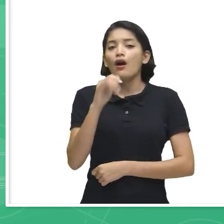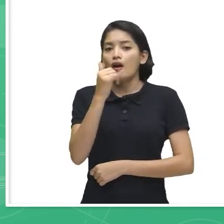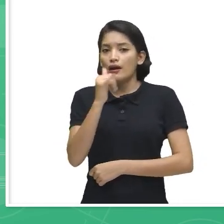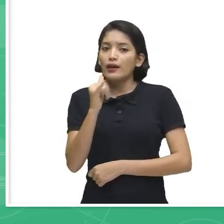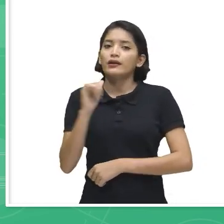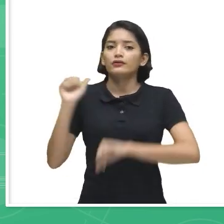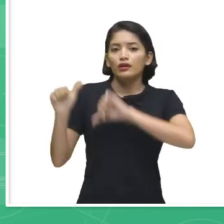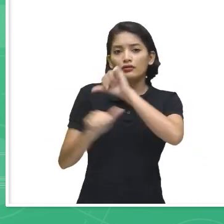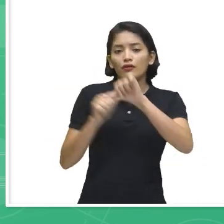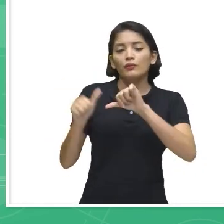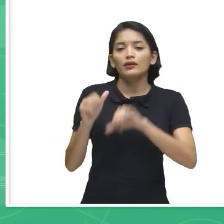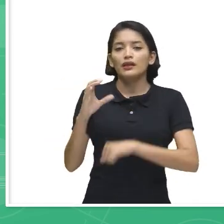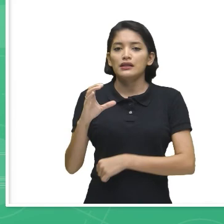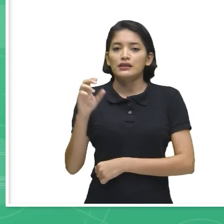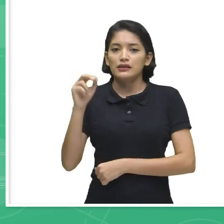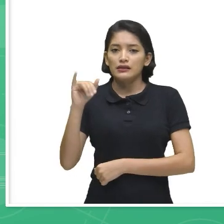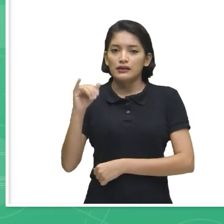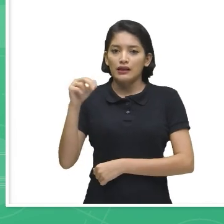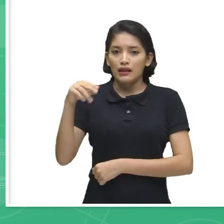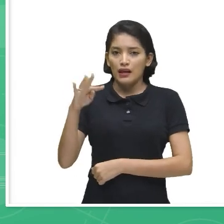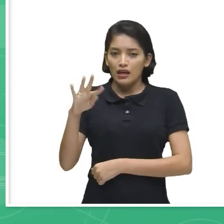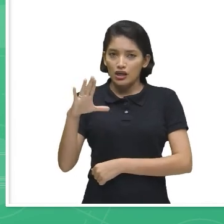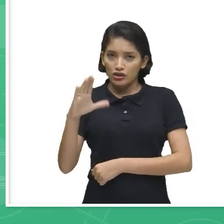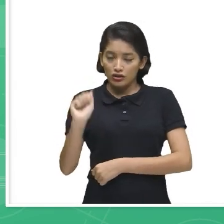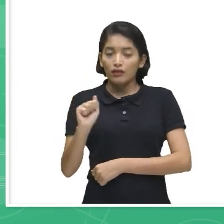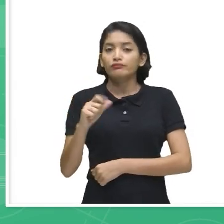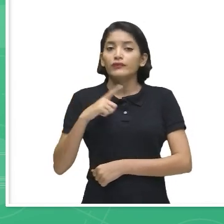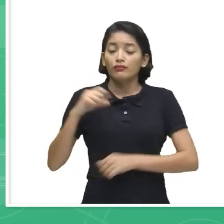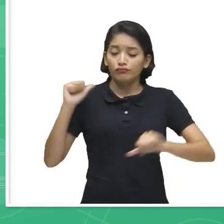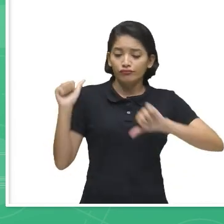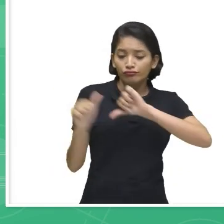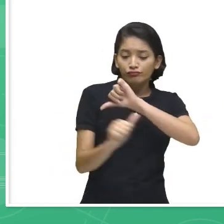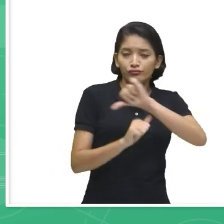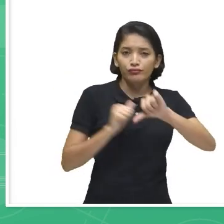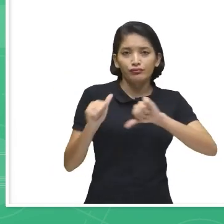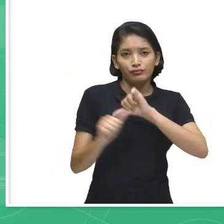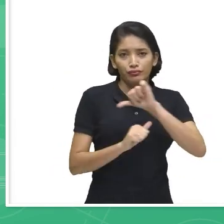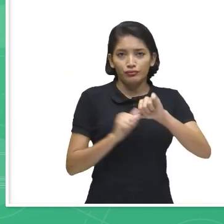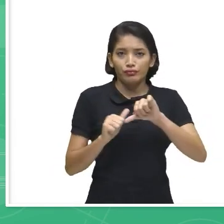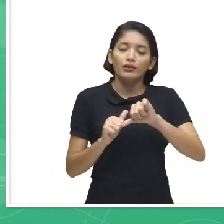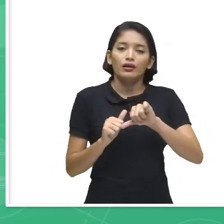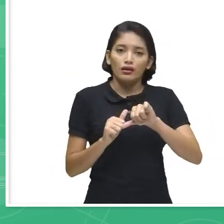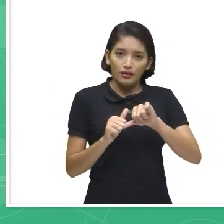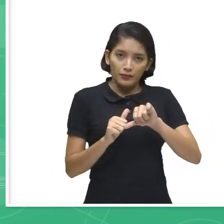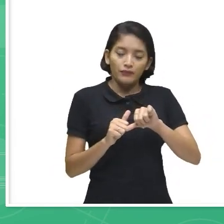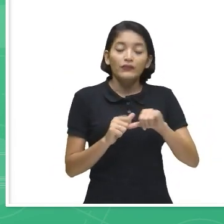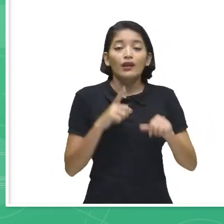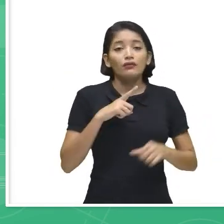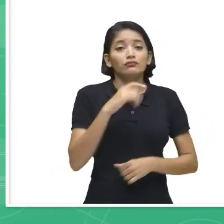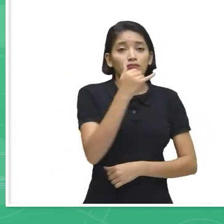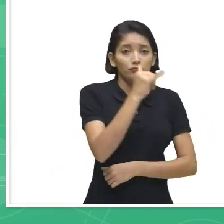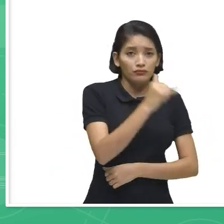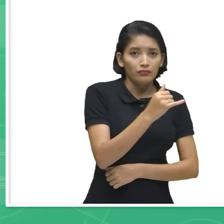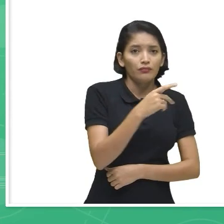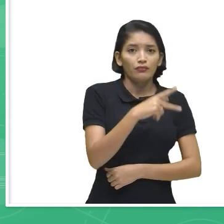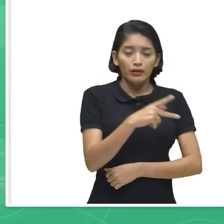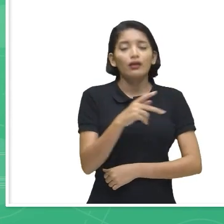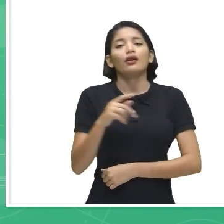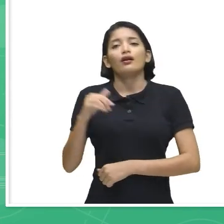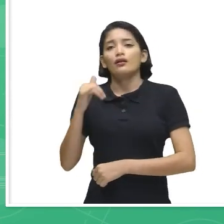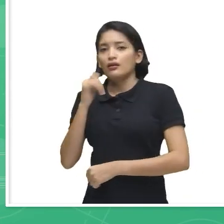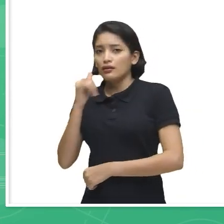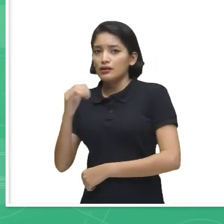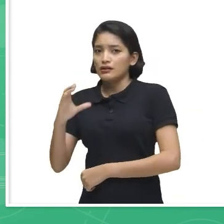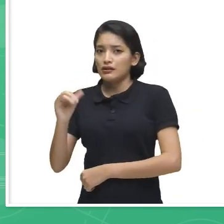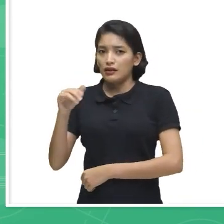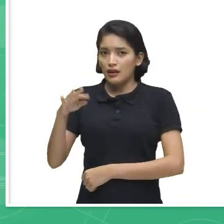cinética. Veja, nós temos a transformação aí de energia, tá certo? Energia potencial elétrica em energia cinética. Lembra quando